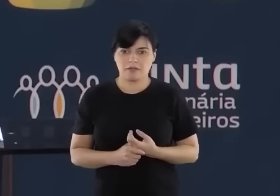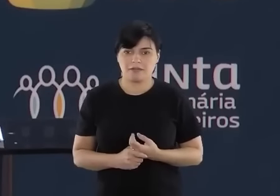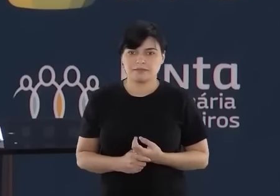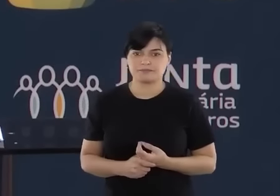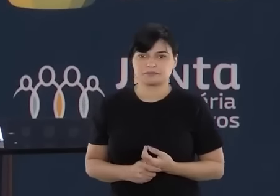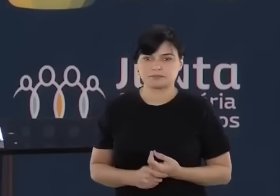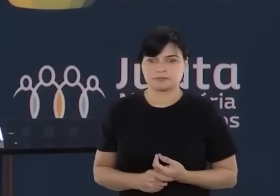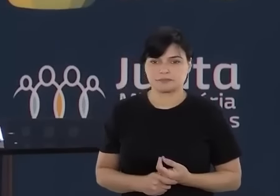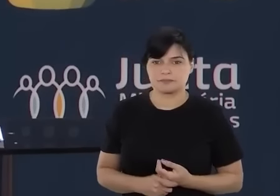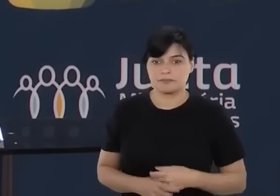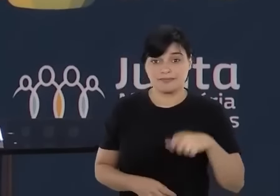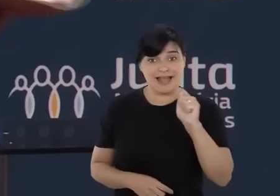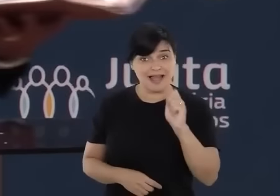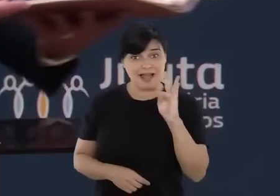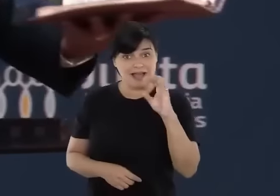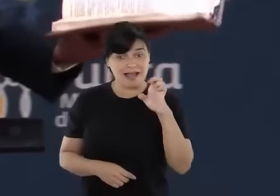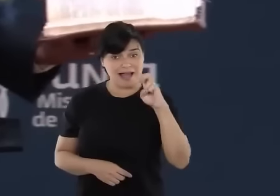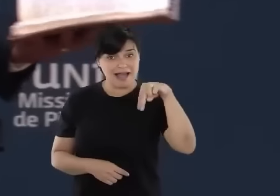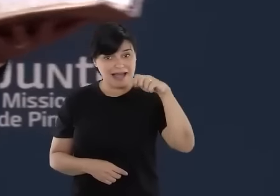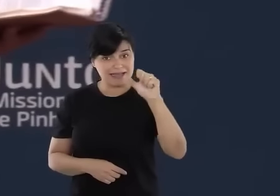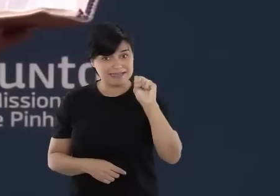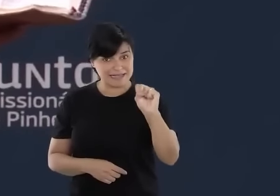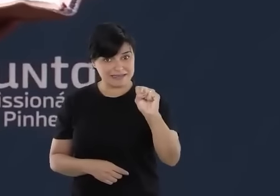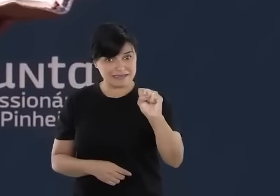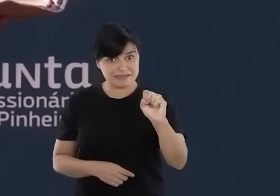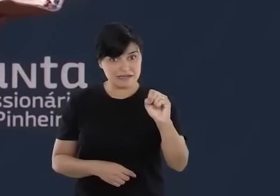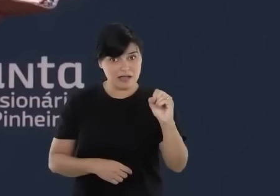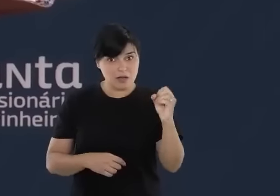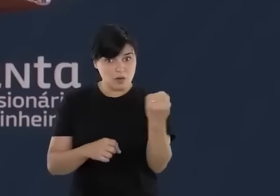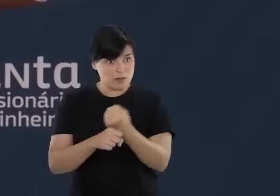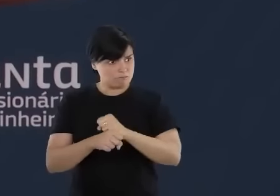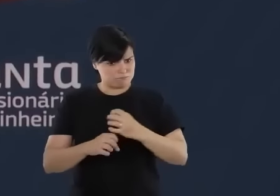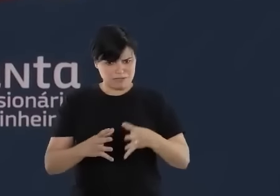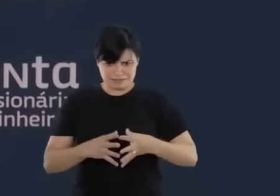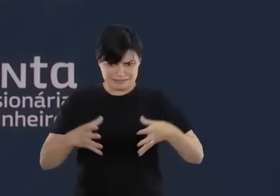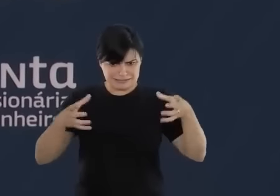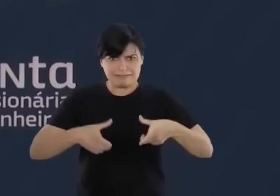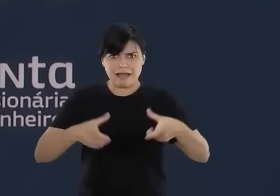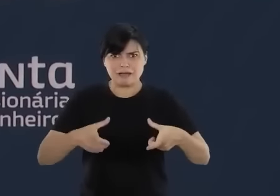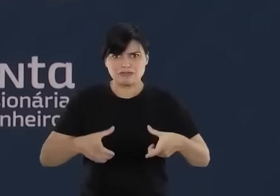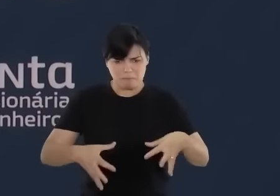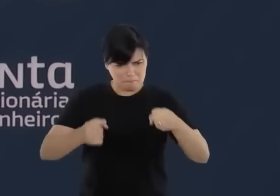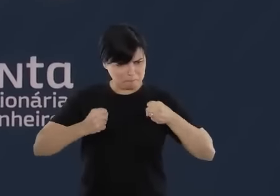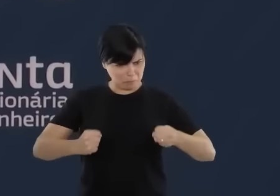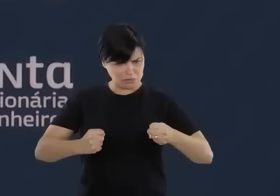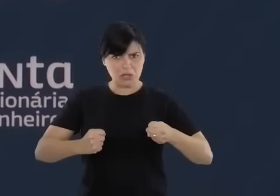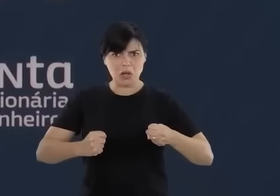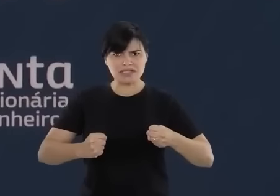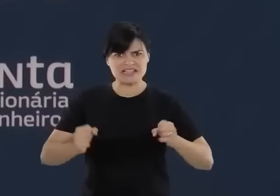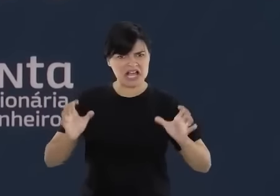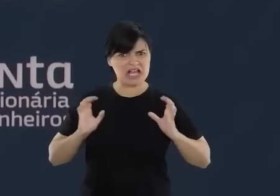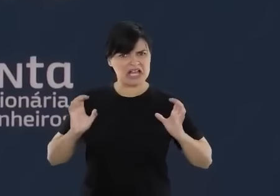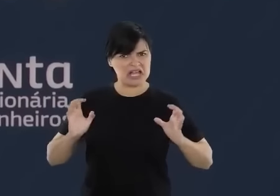de cidade só Deus ex tinha mais de 30.000 e